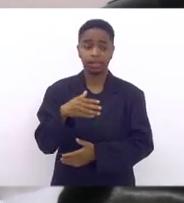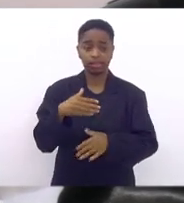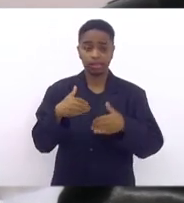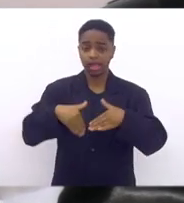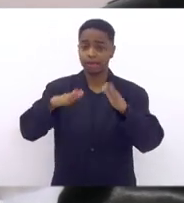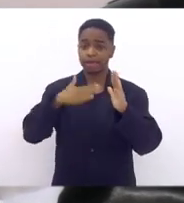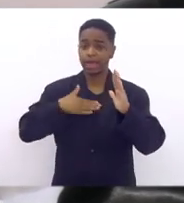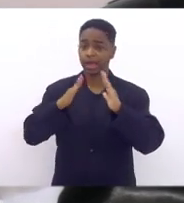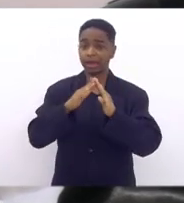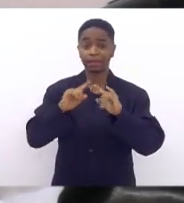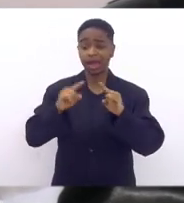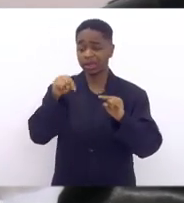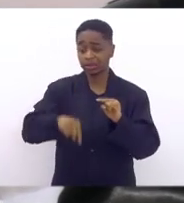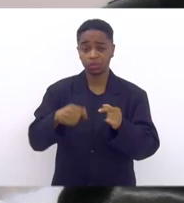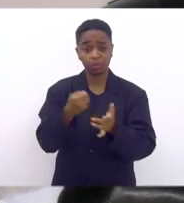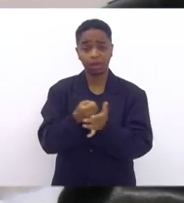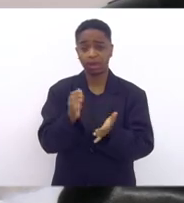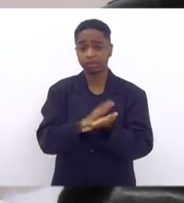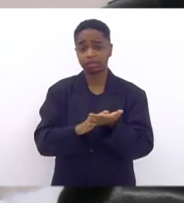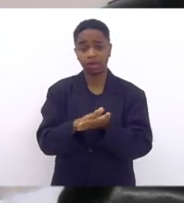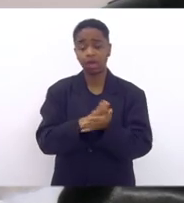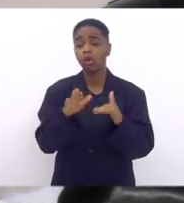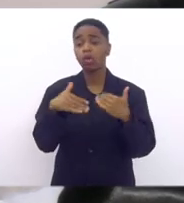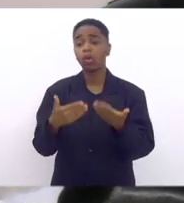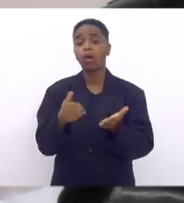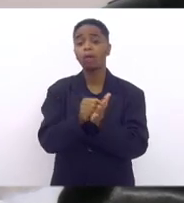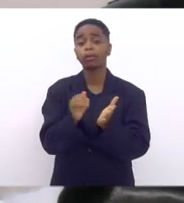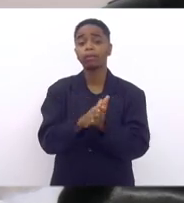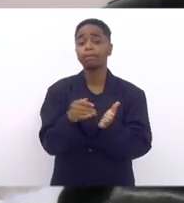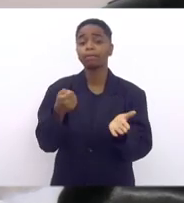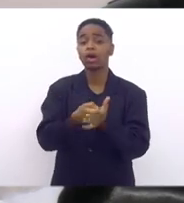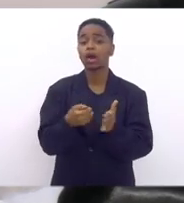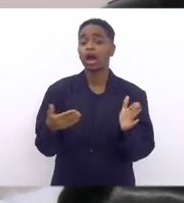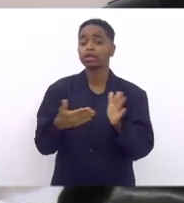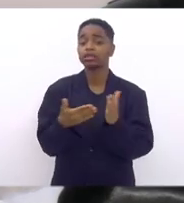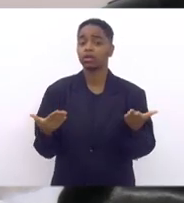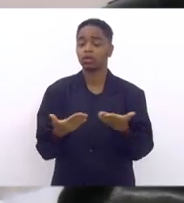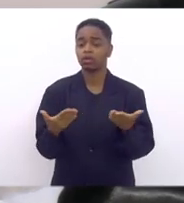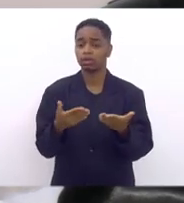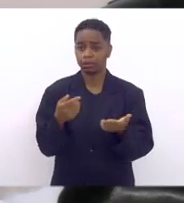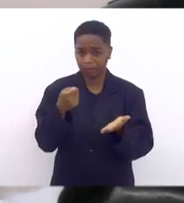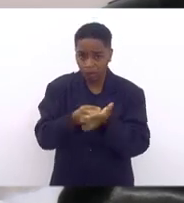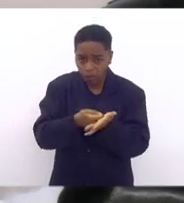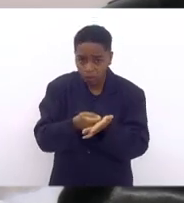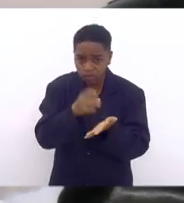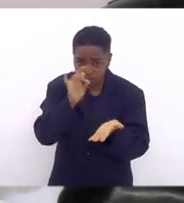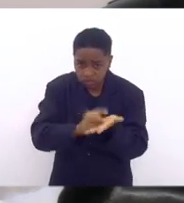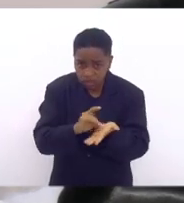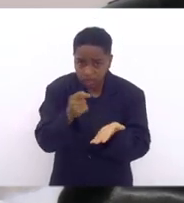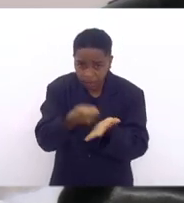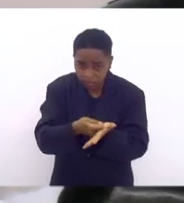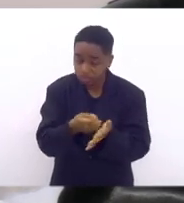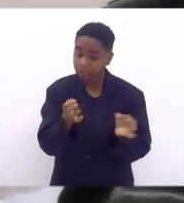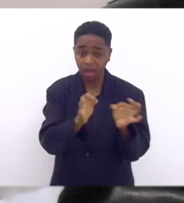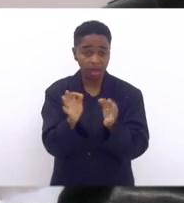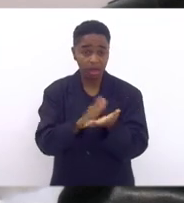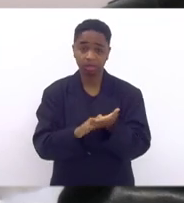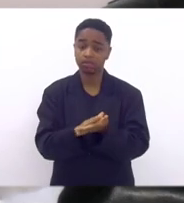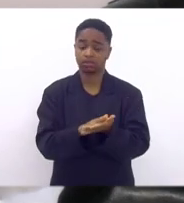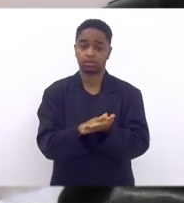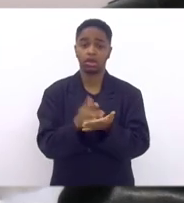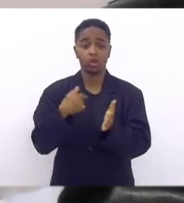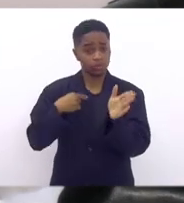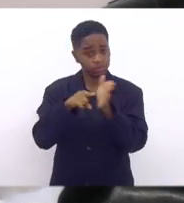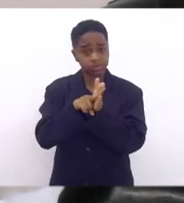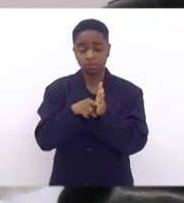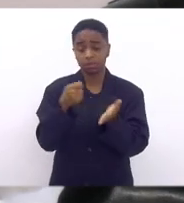paga nada e não vai pagando Qual foi a multa que foi paga até hoje do Tom Conrado pagou alguma coisa efetivamente teros dia nada eu levantei não